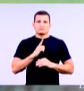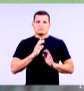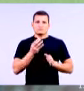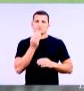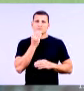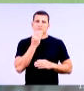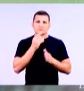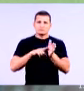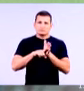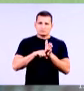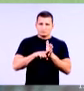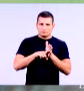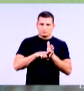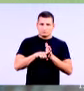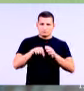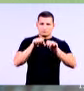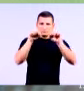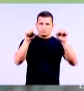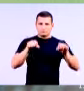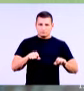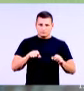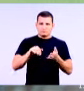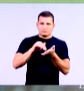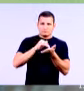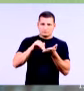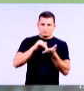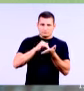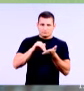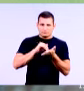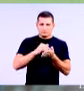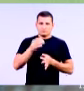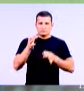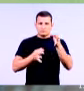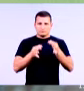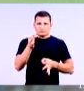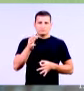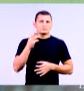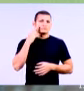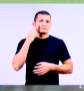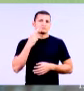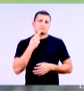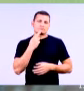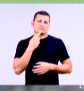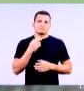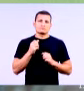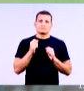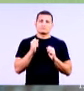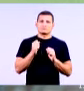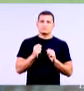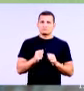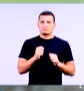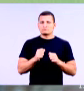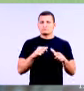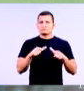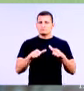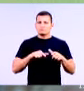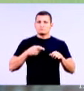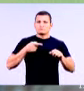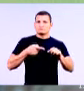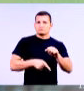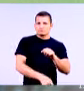analista de sistemas da Secretaria de Estado de Justiça daqui de Rondônia, onde pude trabalhar, me aprofundar,